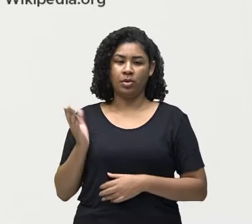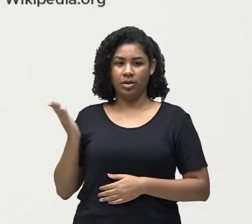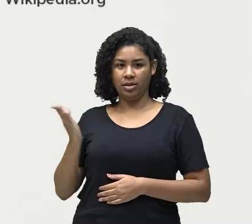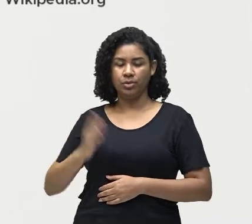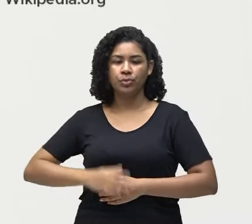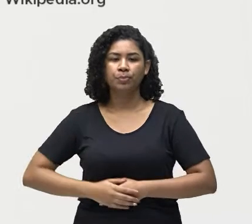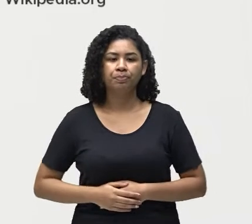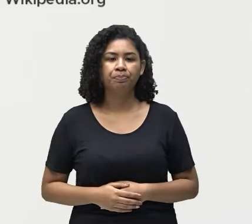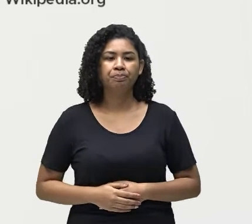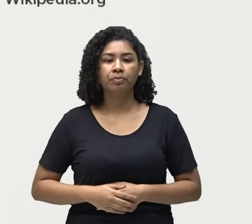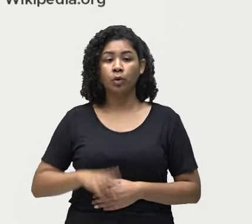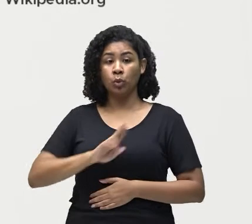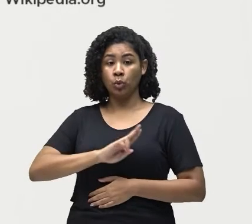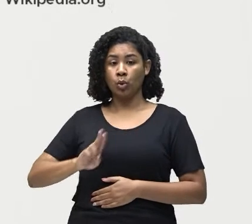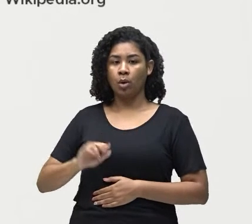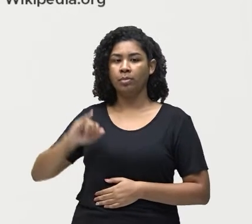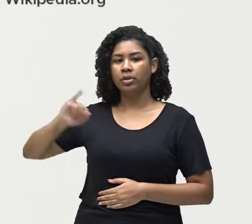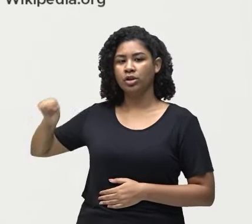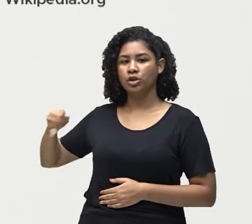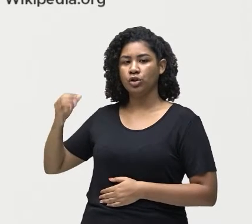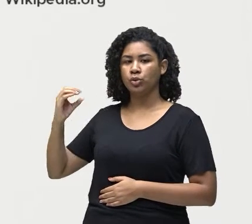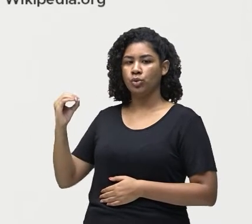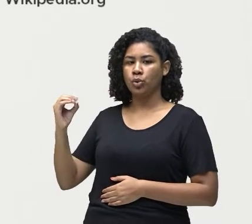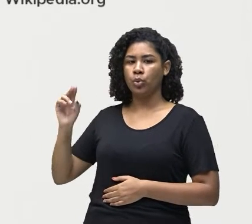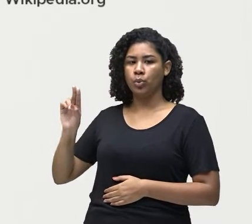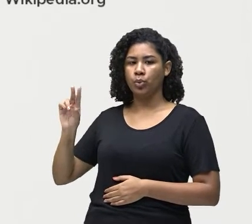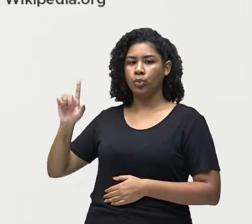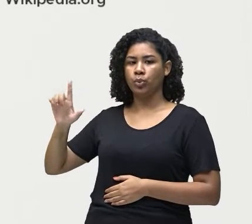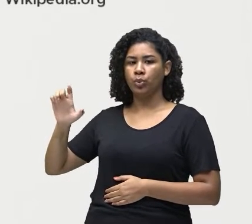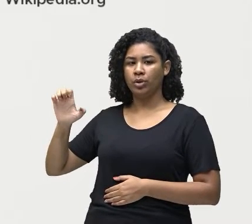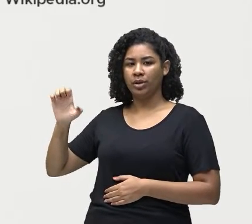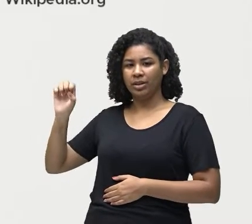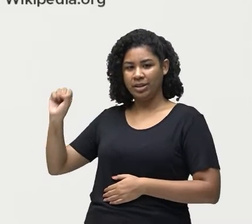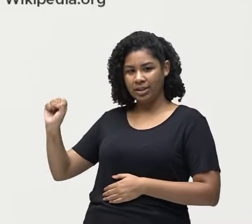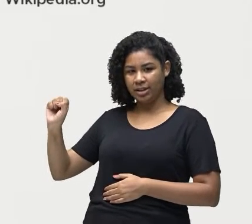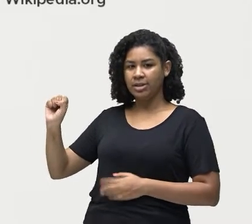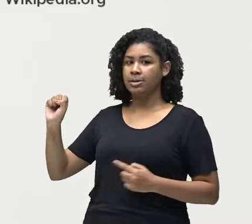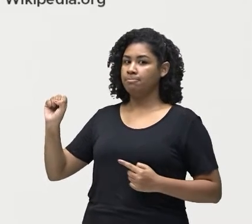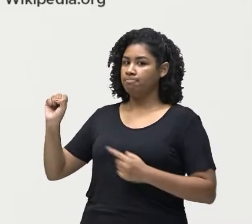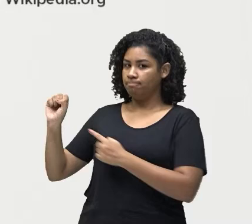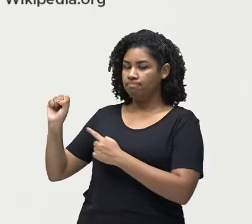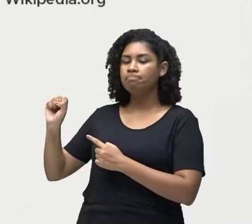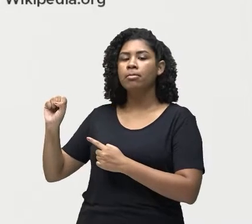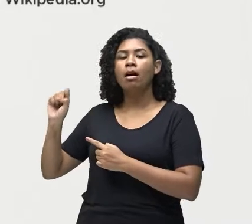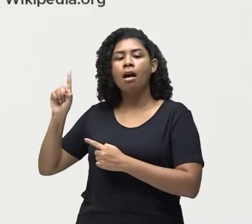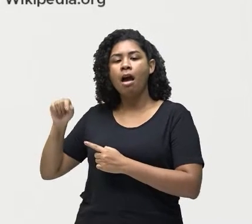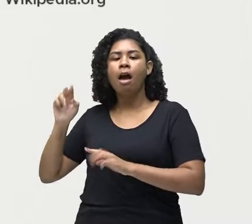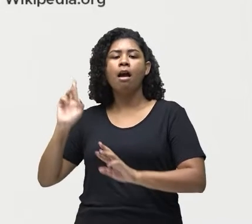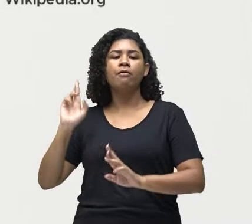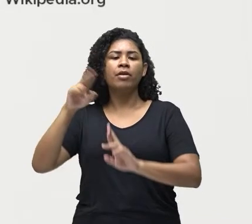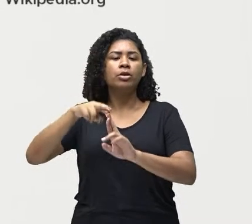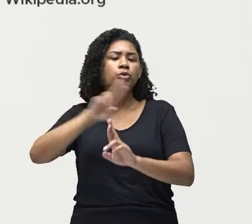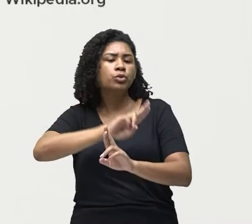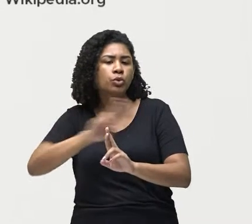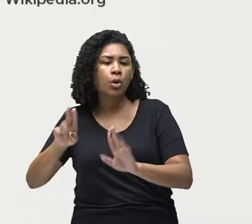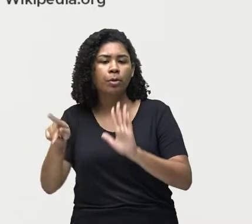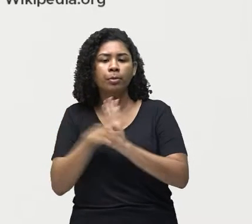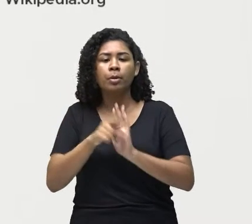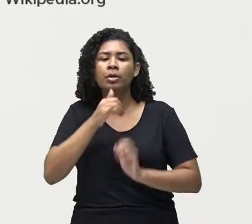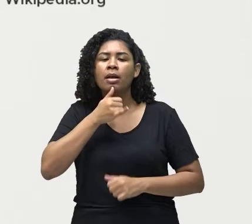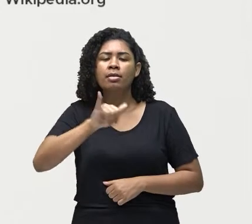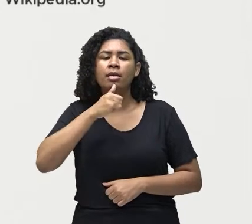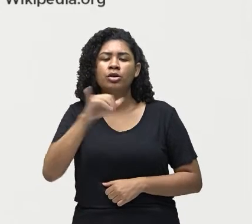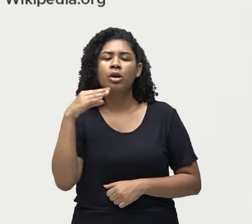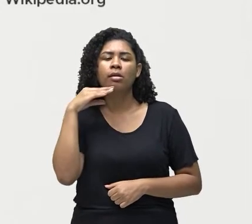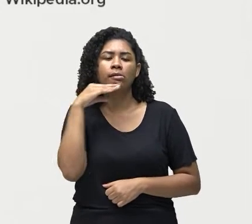nome da unidade de medida quando se trata do calor como energia. Geralmente a gente usa joules como